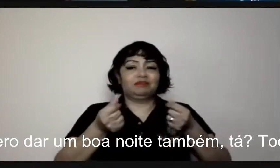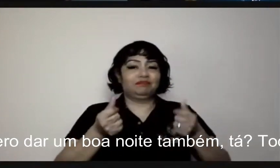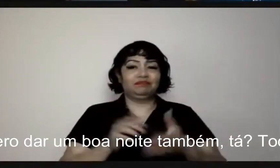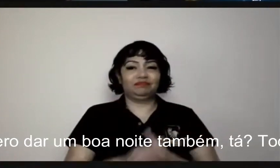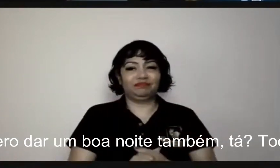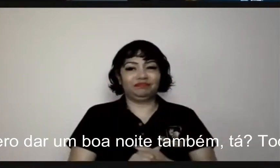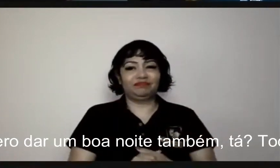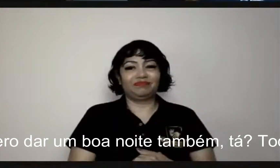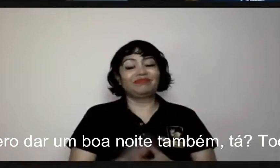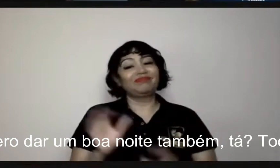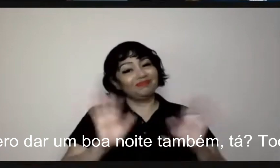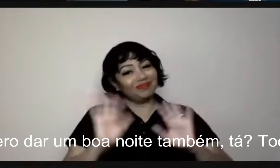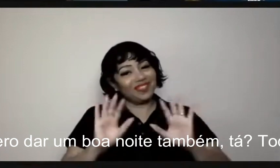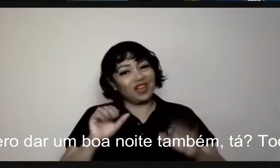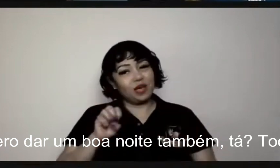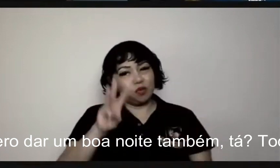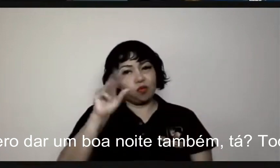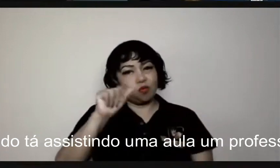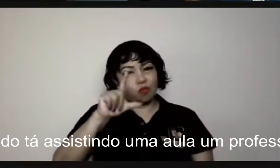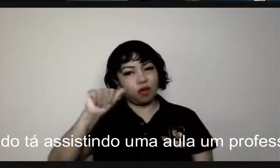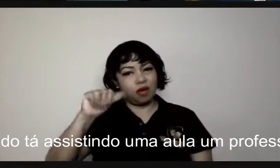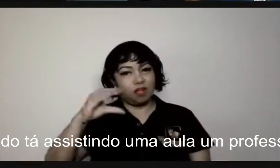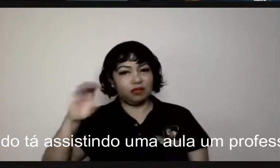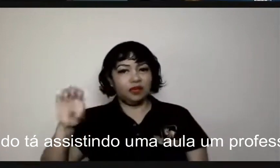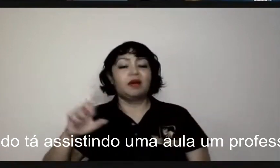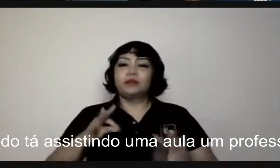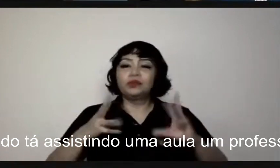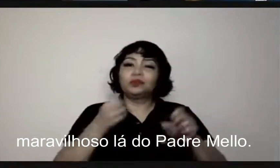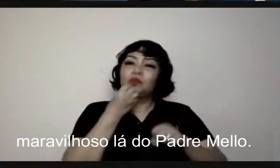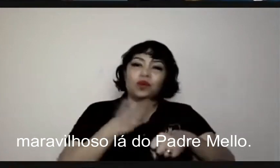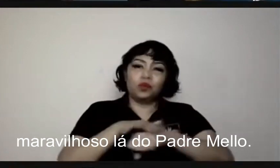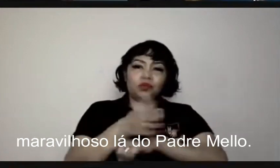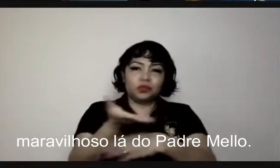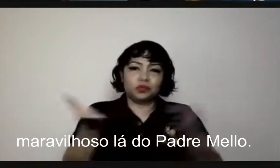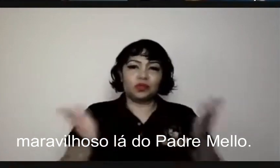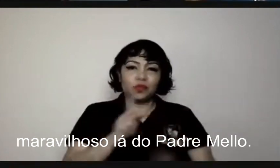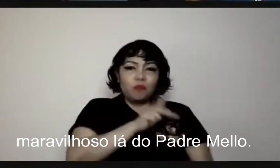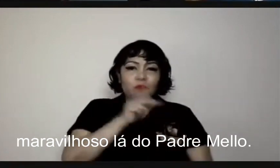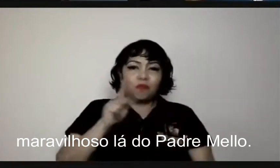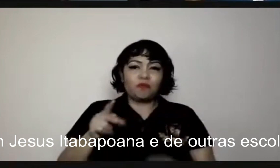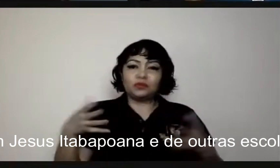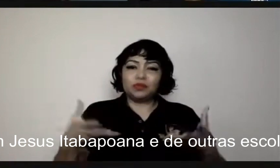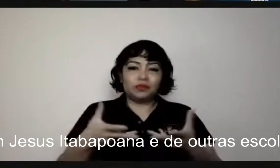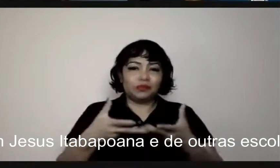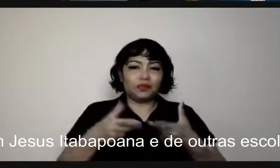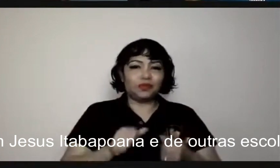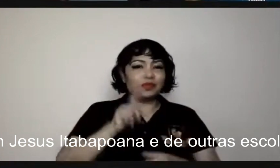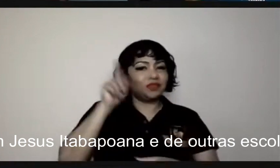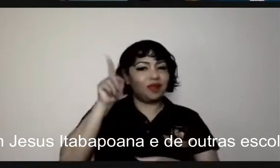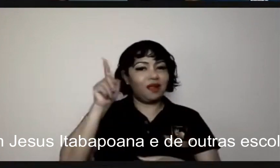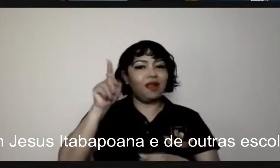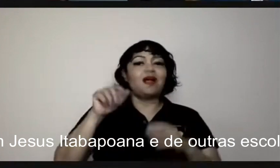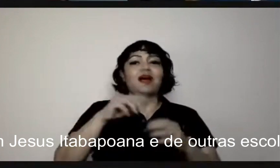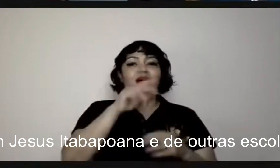Olá, falar aí? Wallace. Quero dar uma boa noite também para todo mundo que está assistindo. Wallace, nosso professor maravilhoso lá do Padre Melo, de Bom Jesus